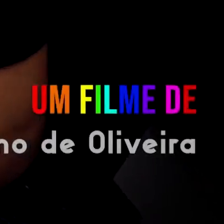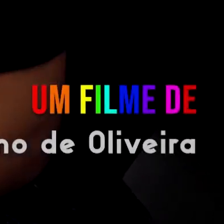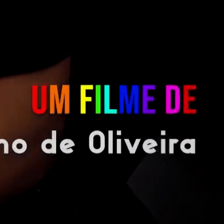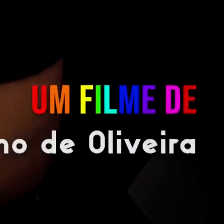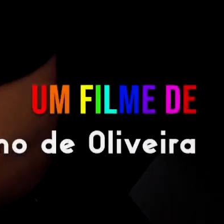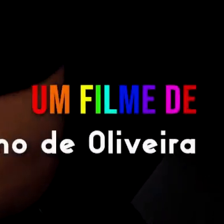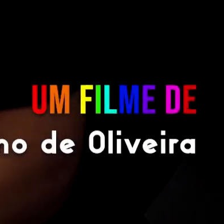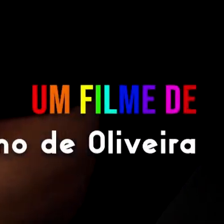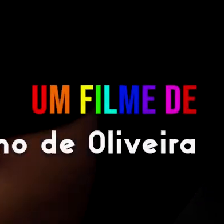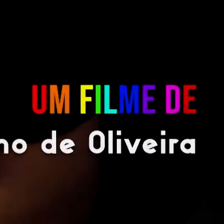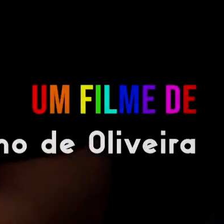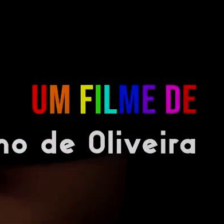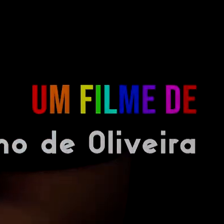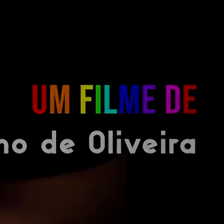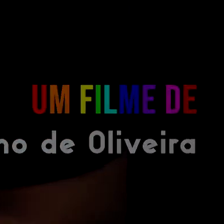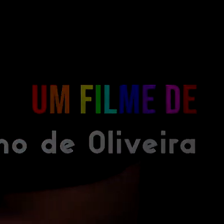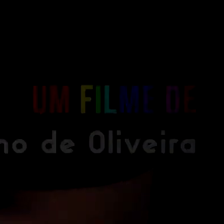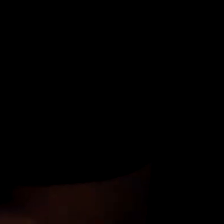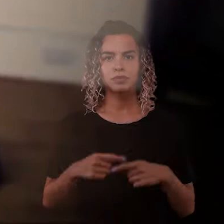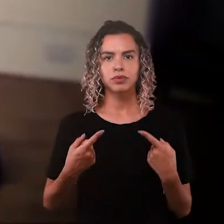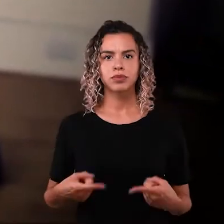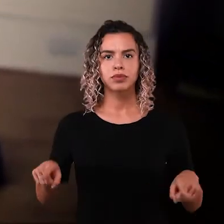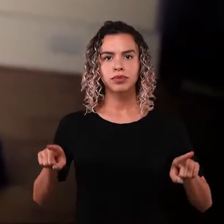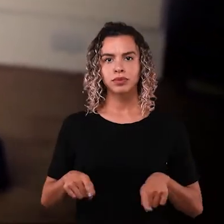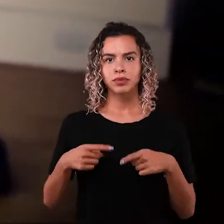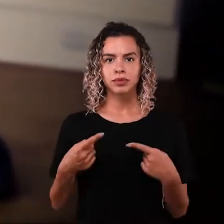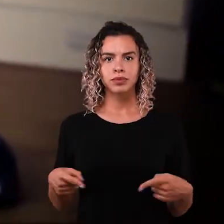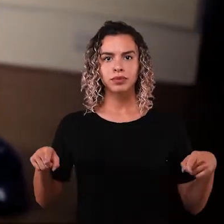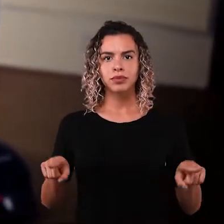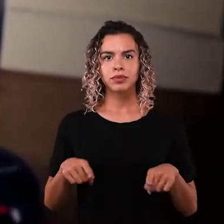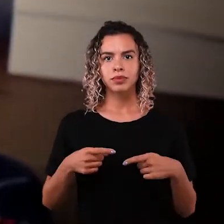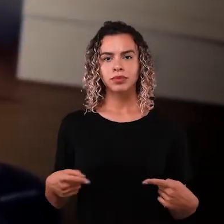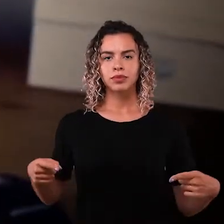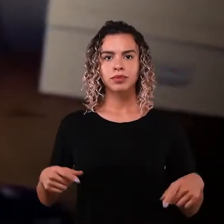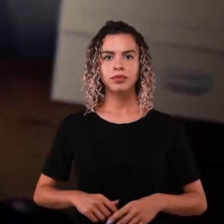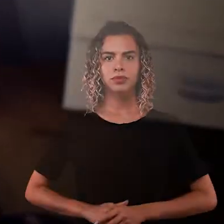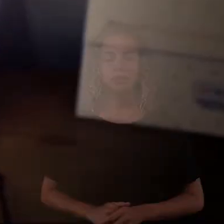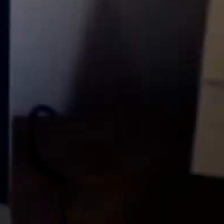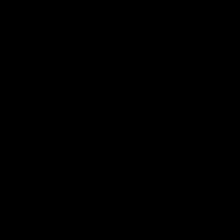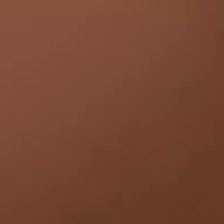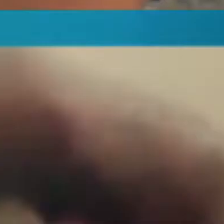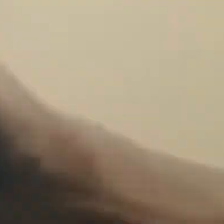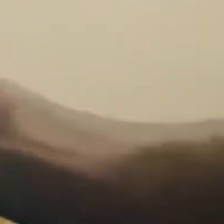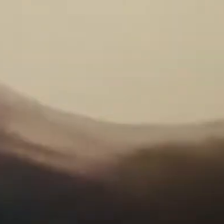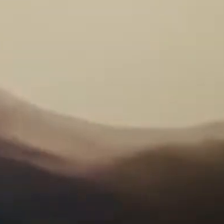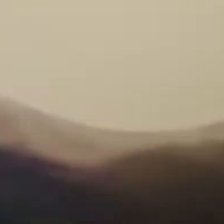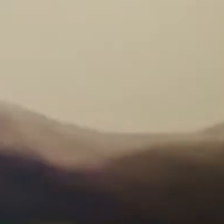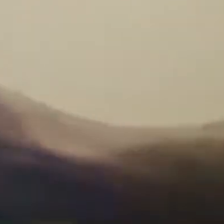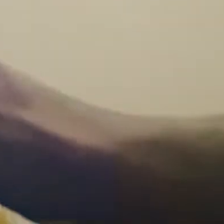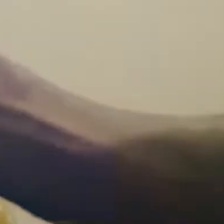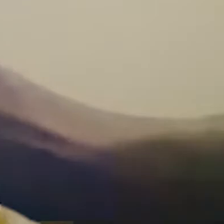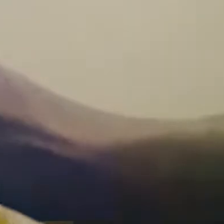dados oficiais. O aumento no número de casos se deve, em grande parte, à maior conscientização e informação da